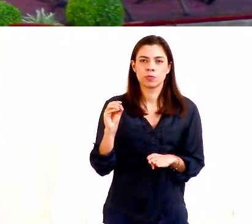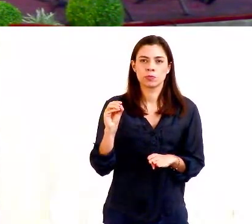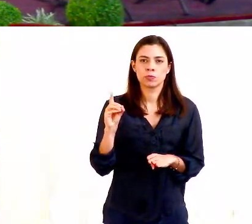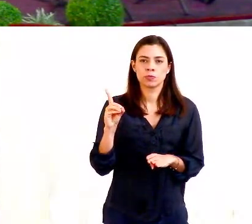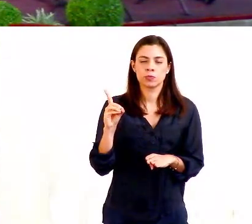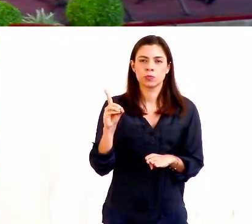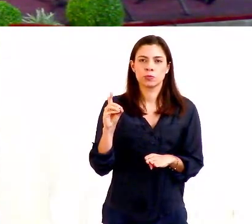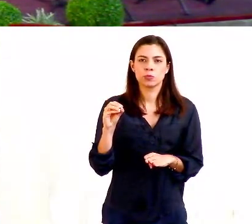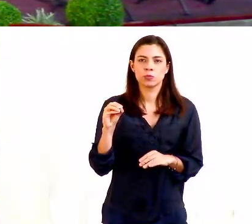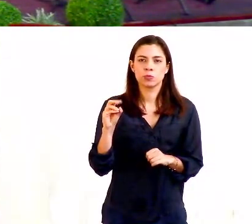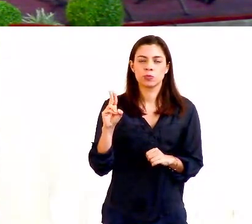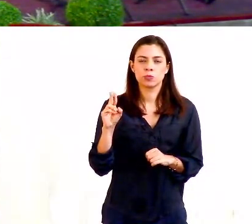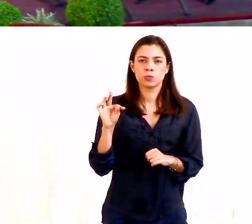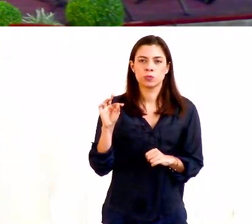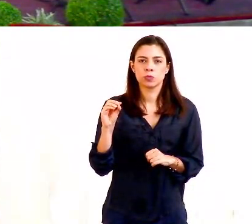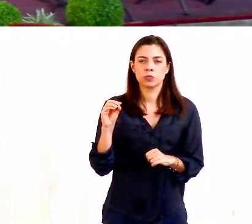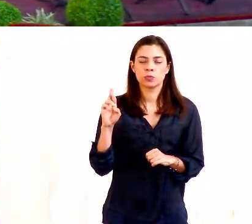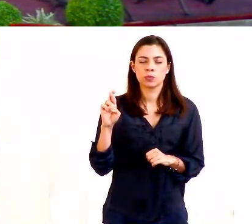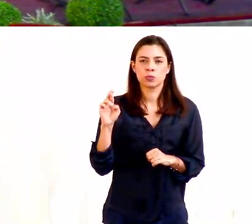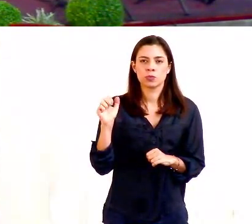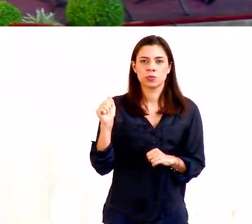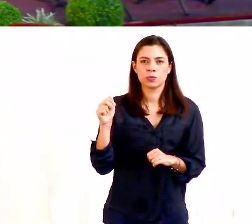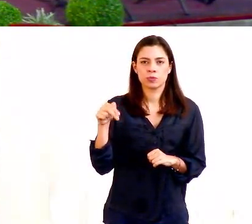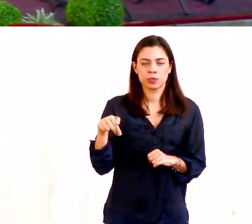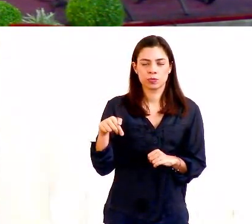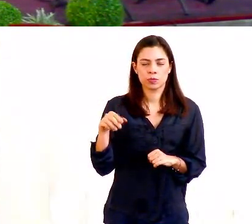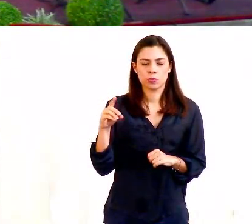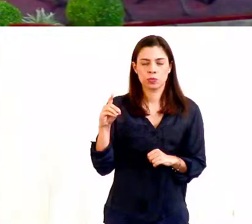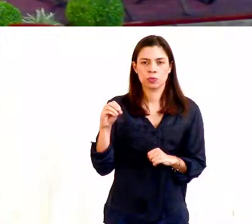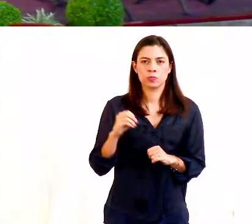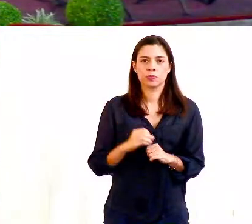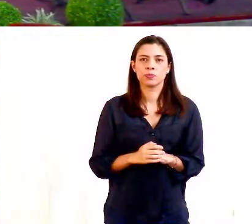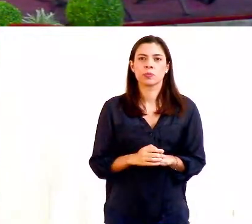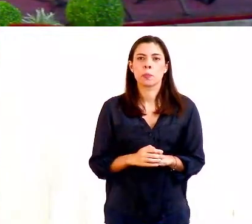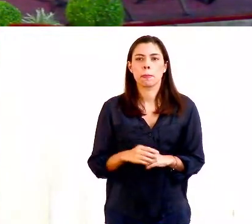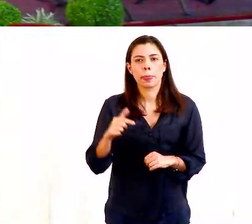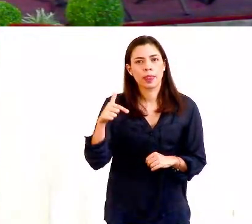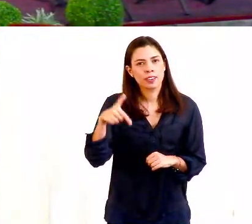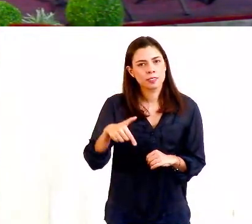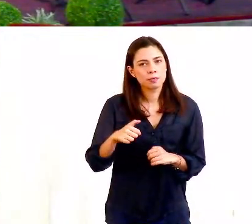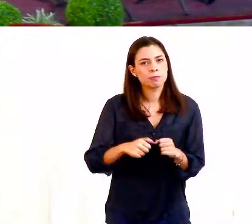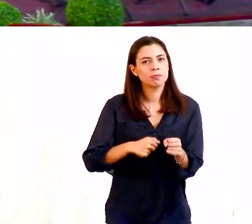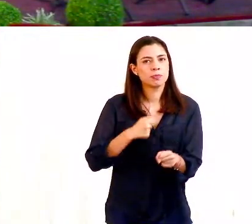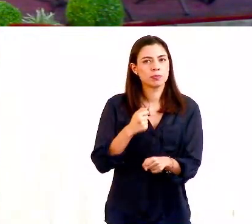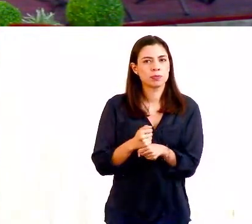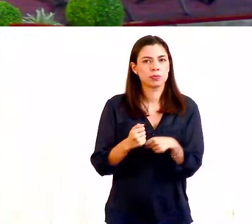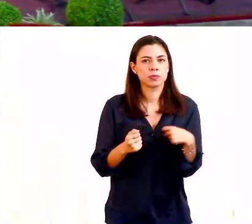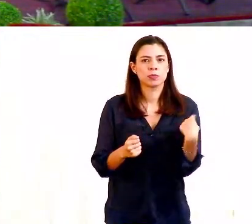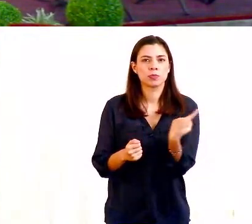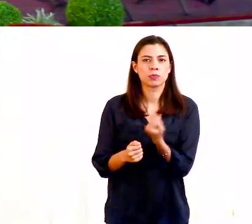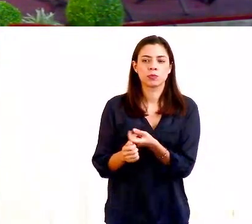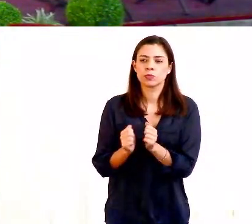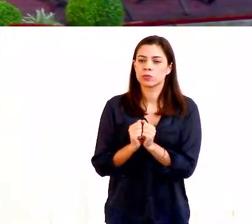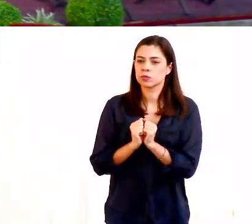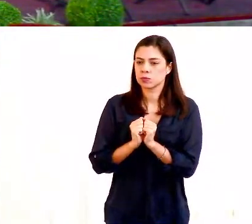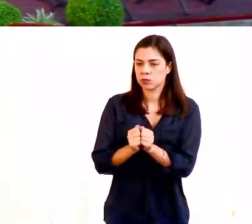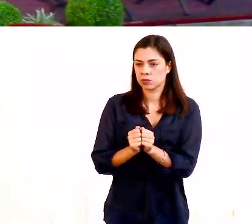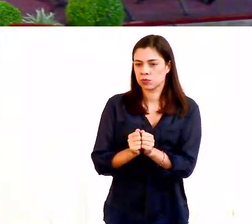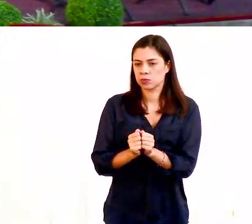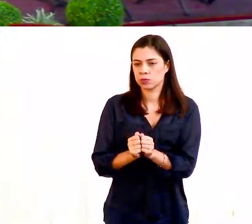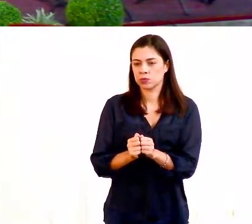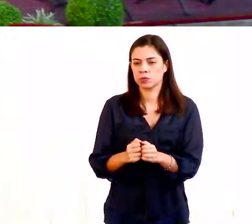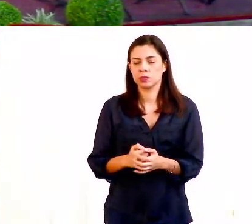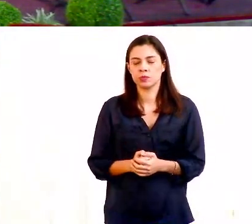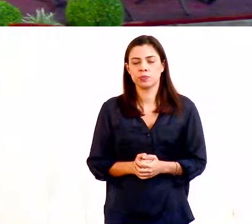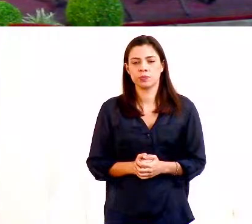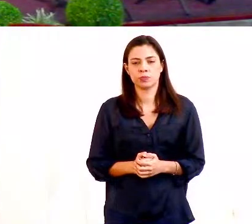dele na igreja de Santo Amaro por 7 anos, depois pastoreamos juntos mais 7 anos, depois ele permaneceu mais 2 anos, são 16 anos de